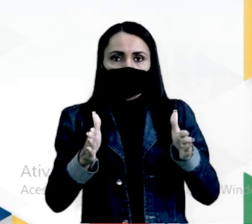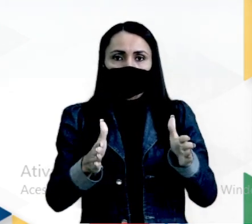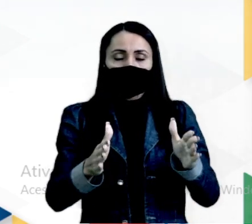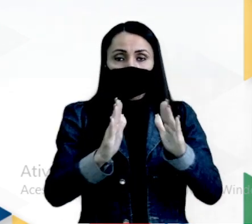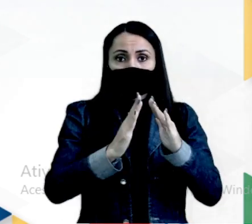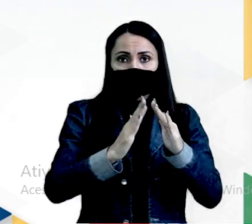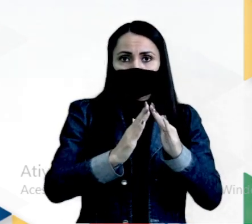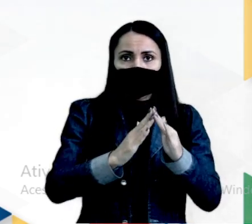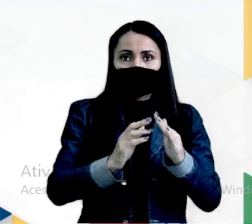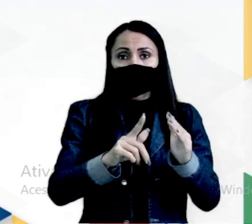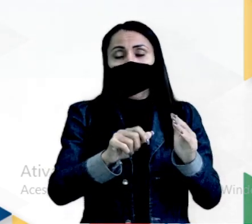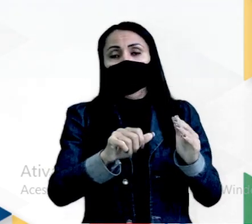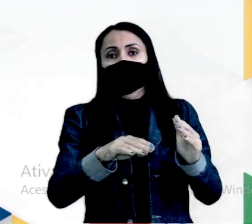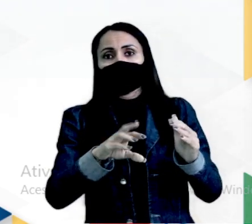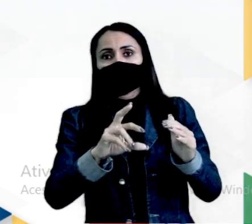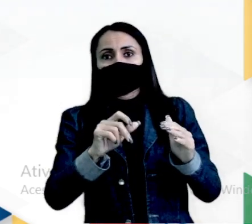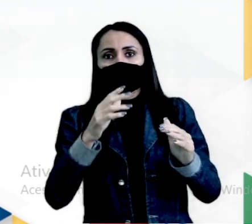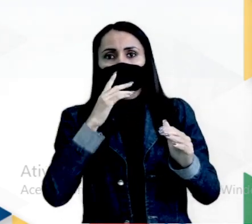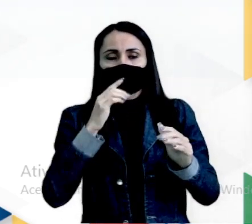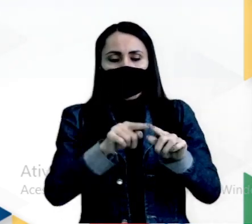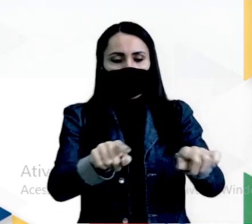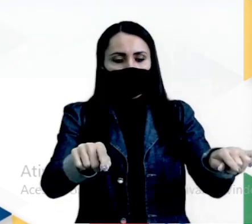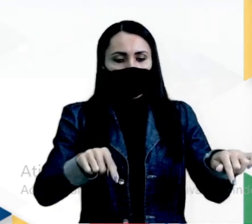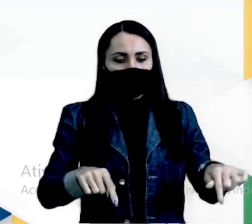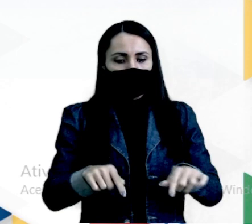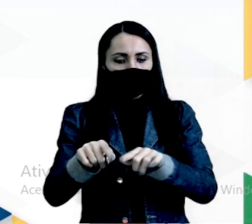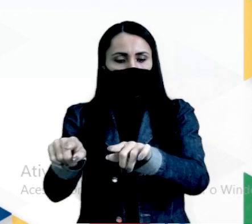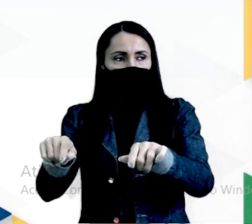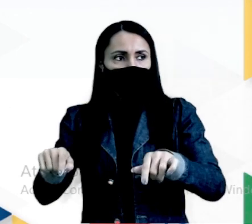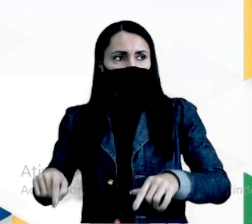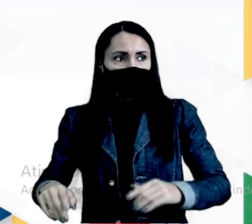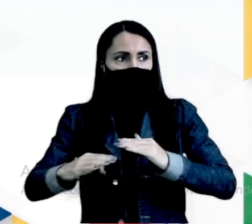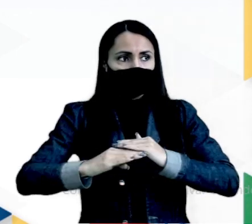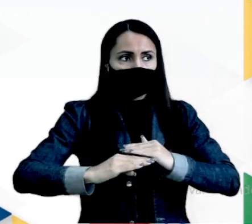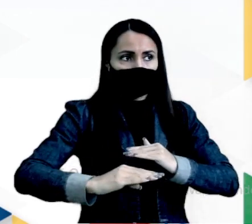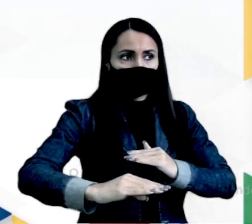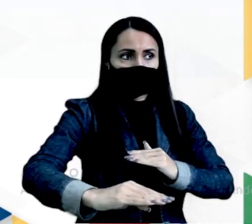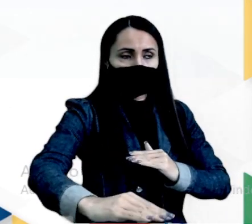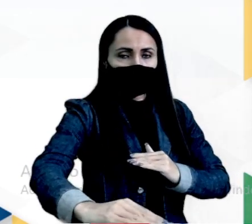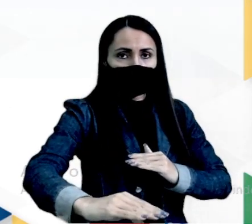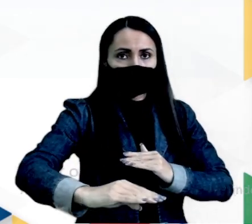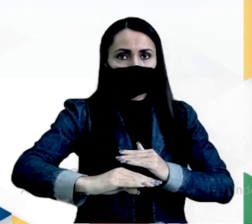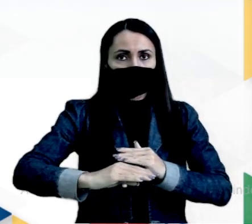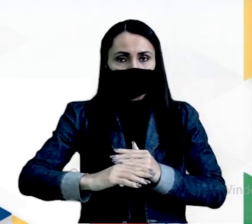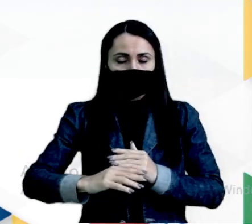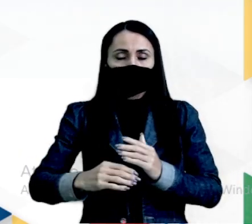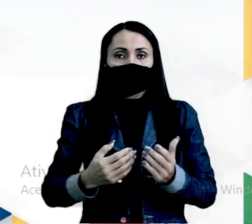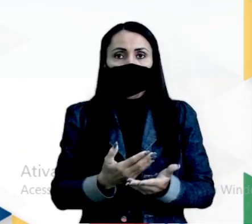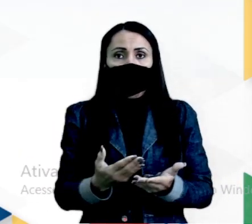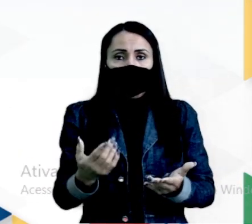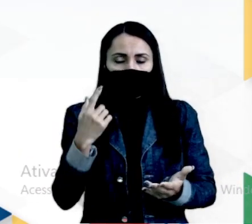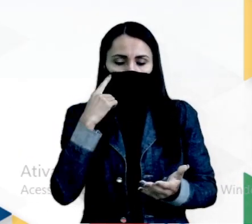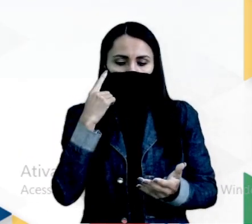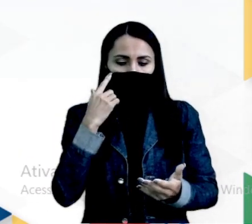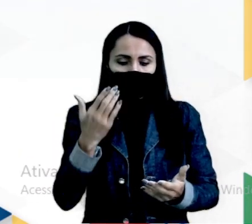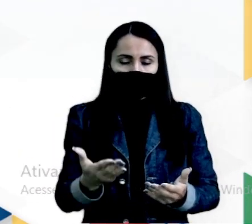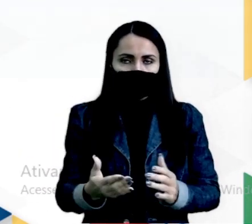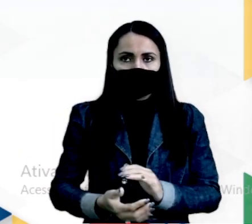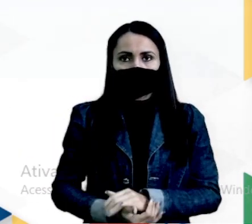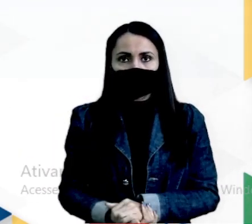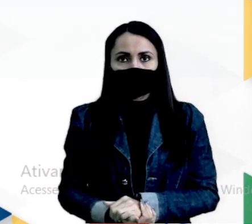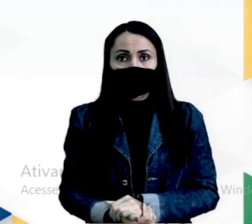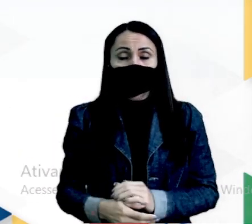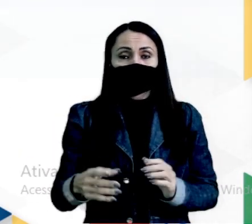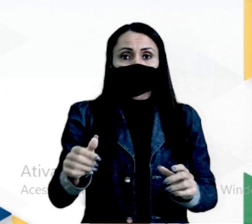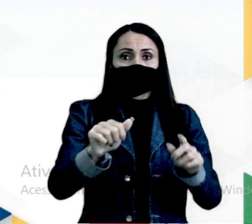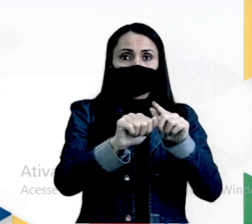de Gabriela foi revestido com lajotas quadradas. Veja parte desse piso. Aí vem